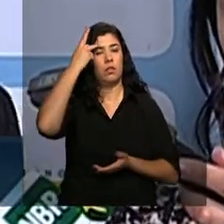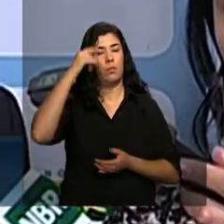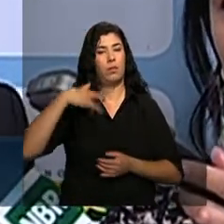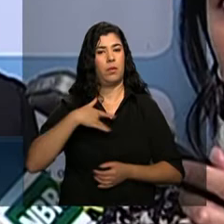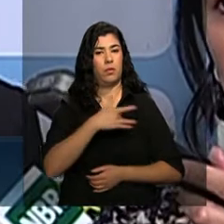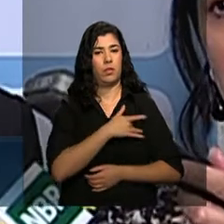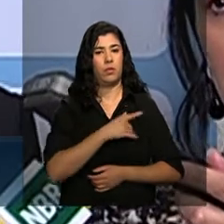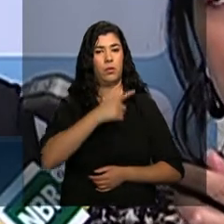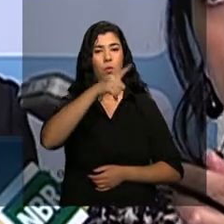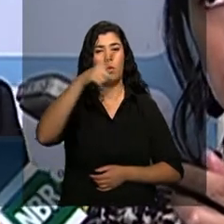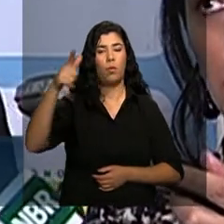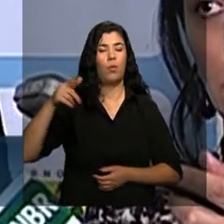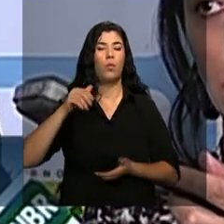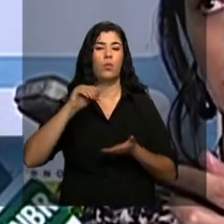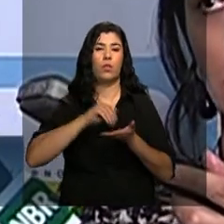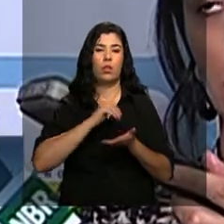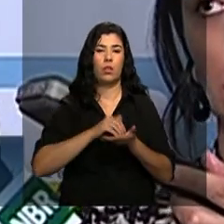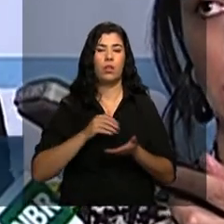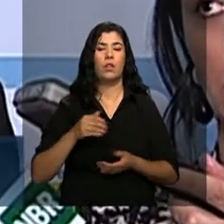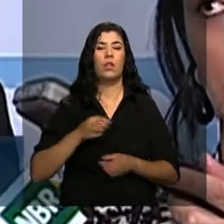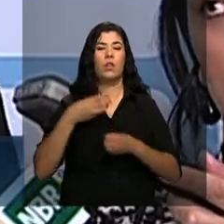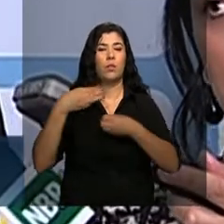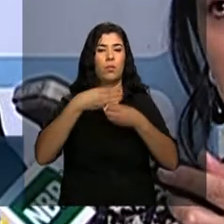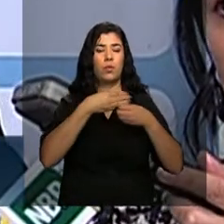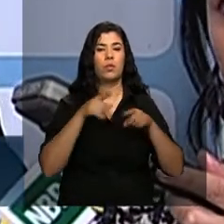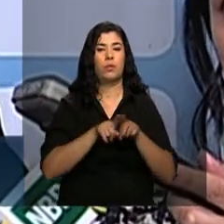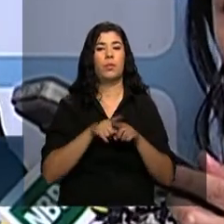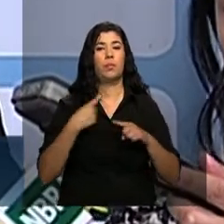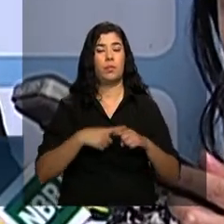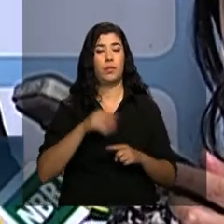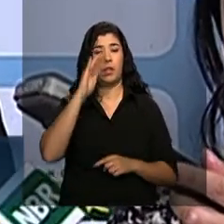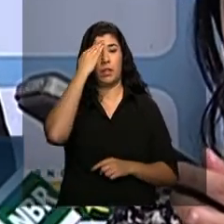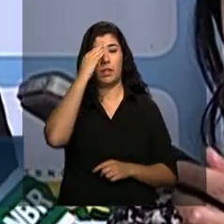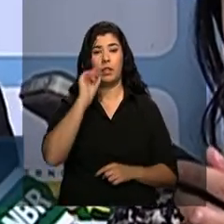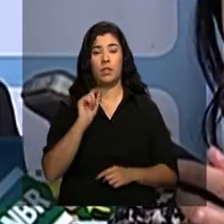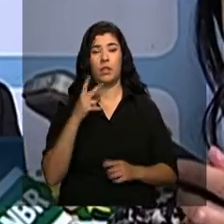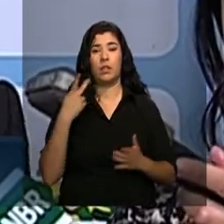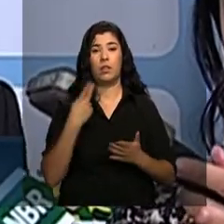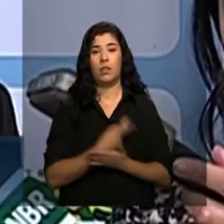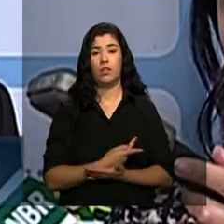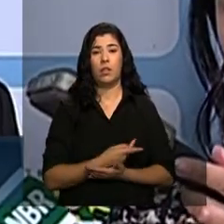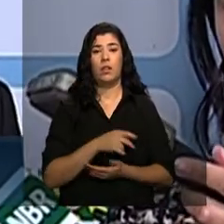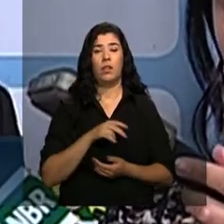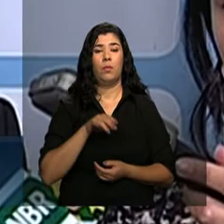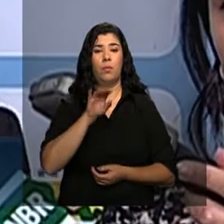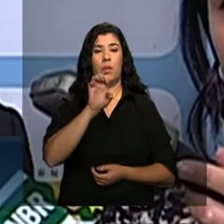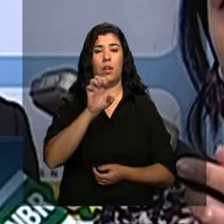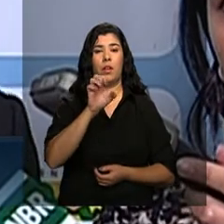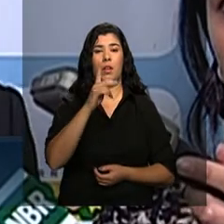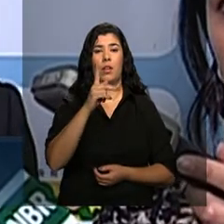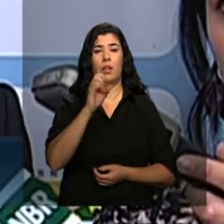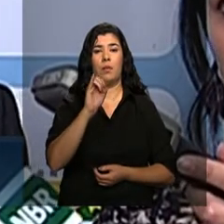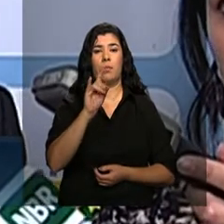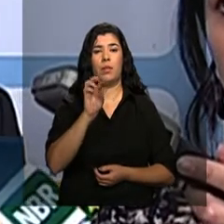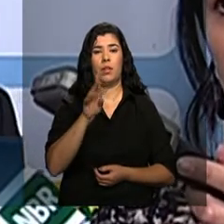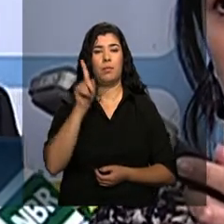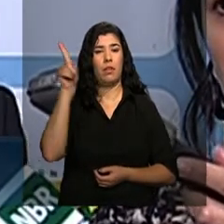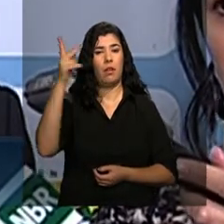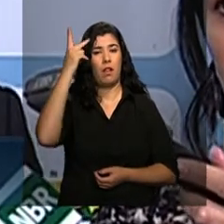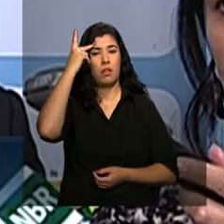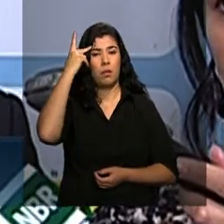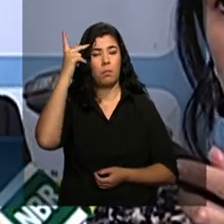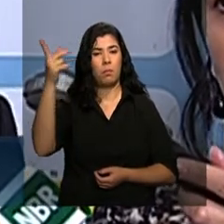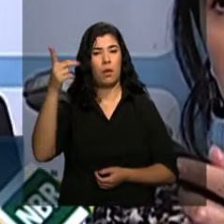demais secretarias de Estado e para as secretarias municipais, porque nós entendemos que uma epidemia de dengue, como é que o Estado de São Paulo está vivendo